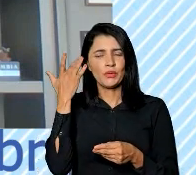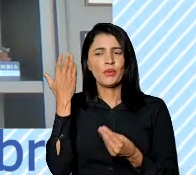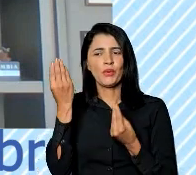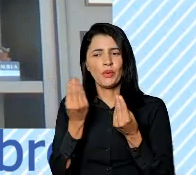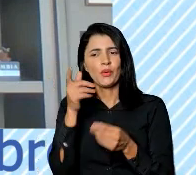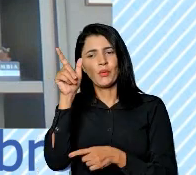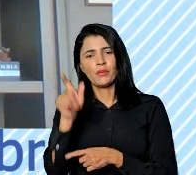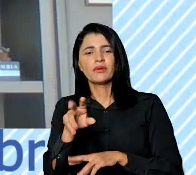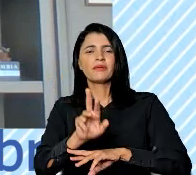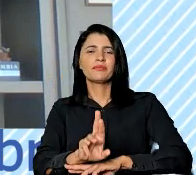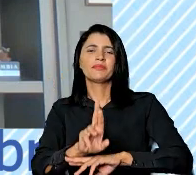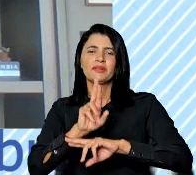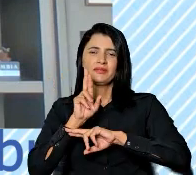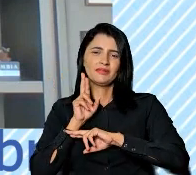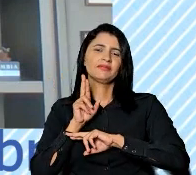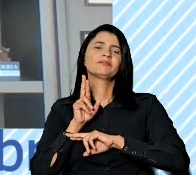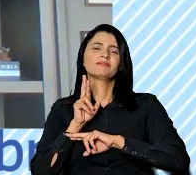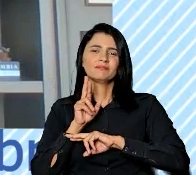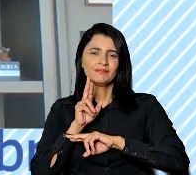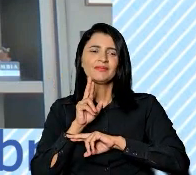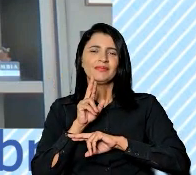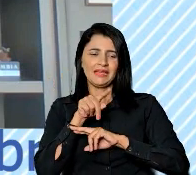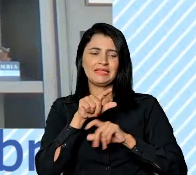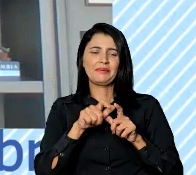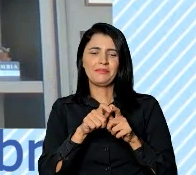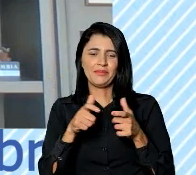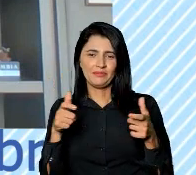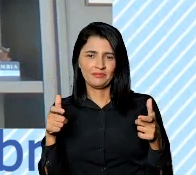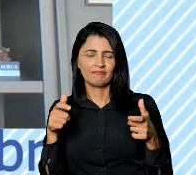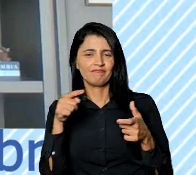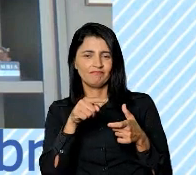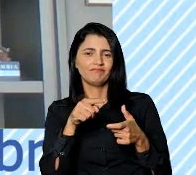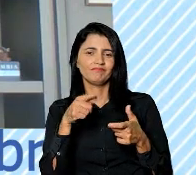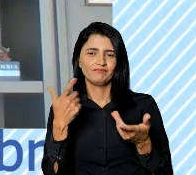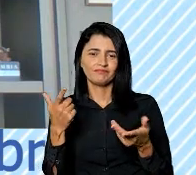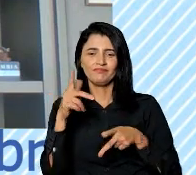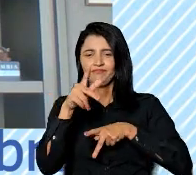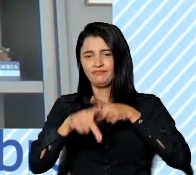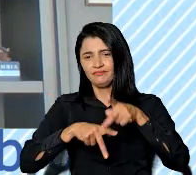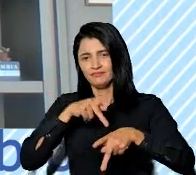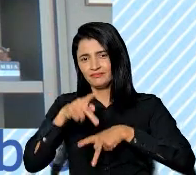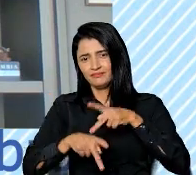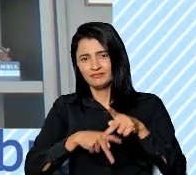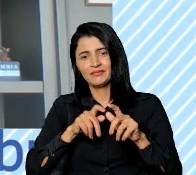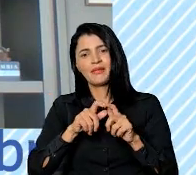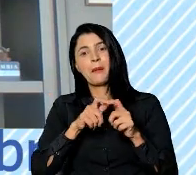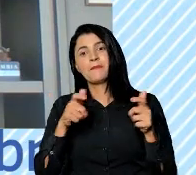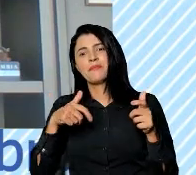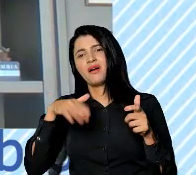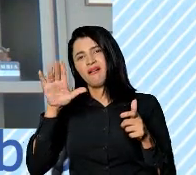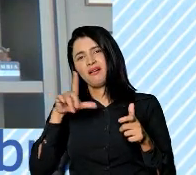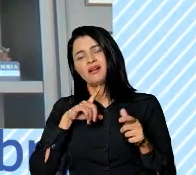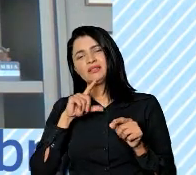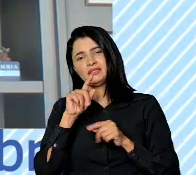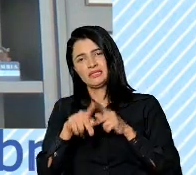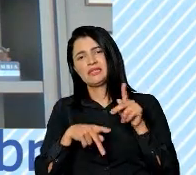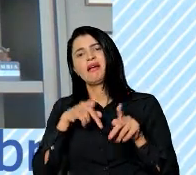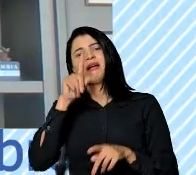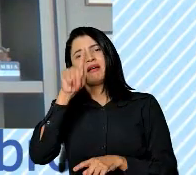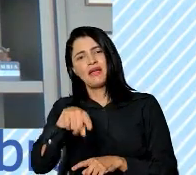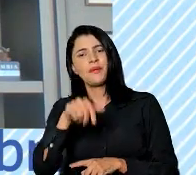que representem essa maioria, que nossa população, mais da maioria da nossa população é de